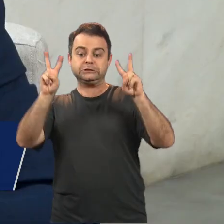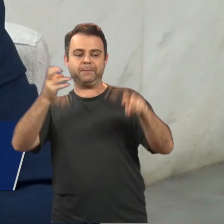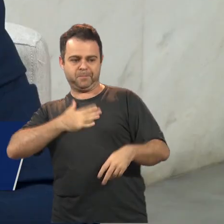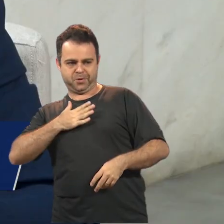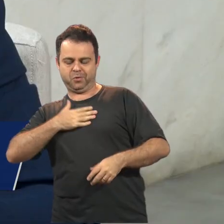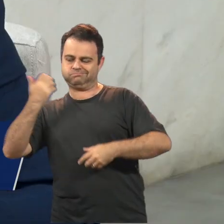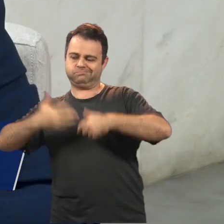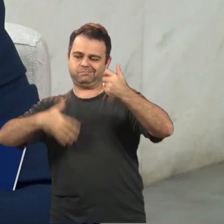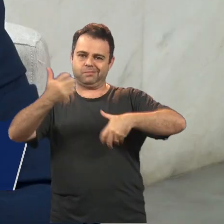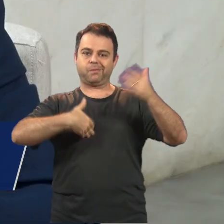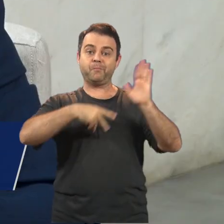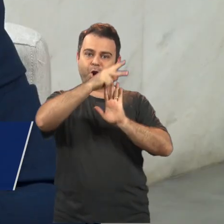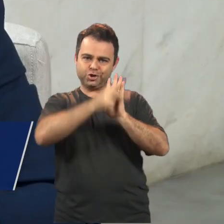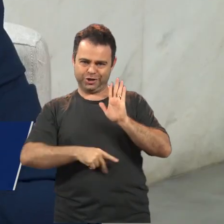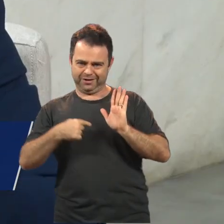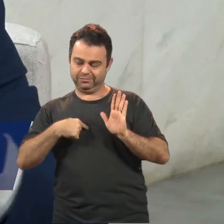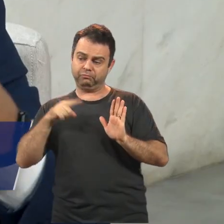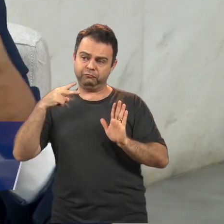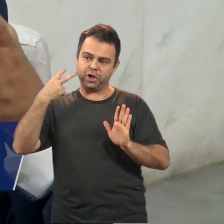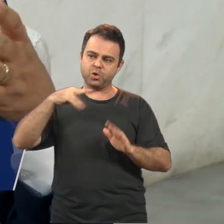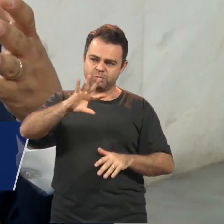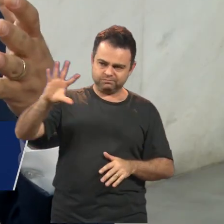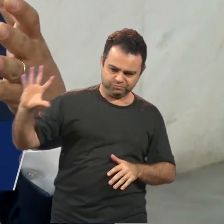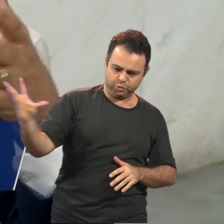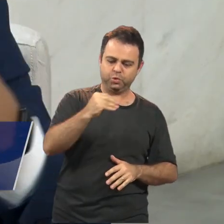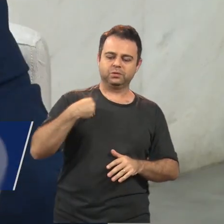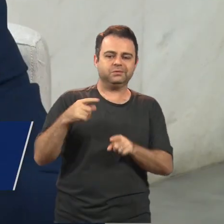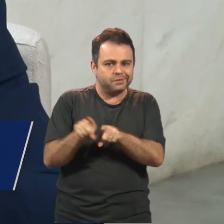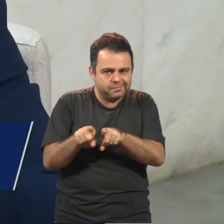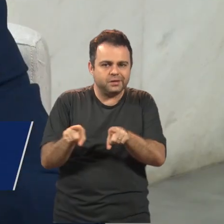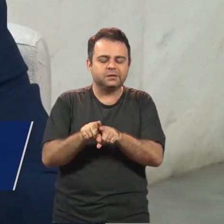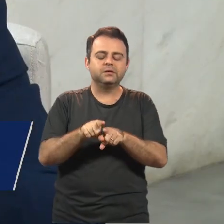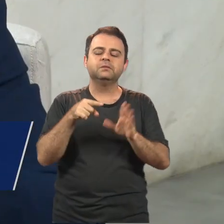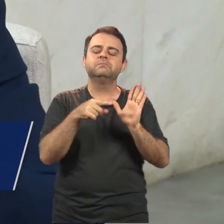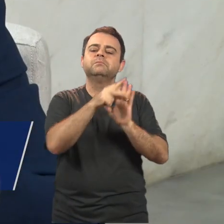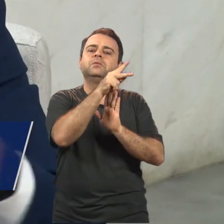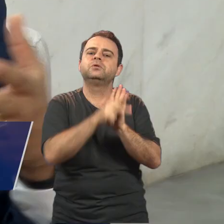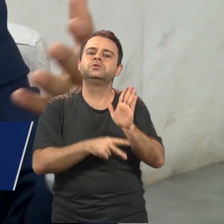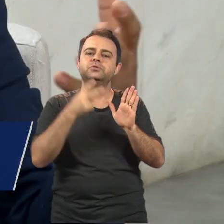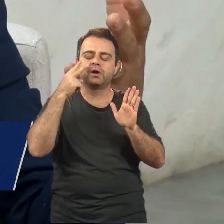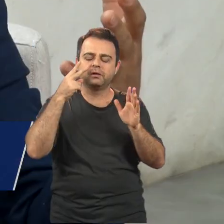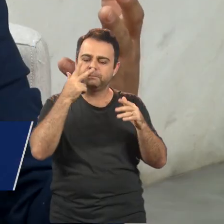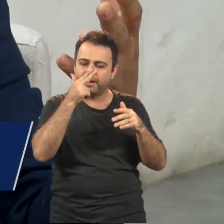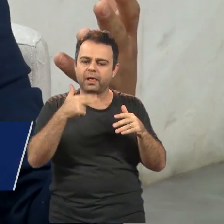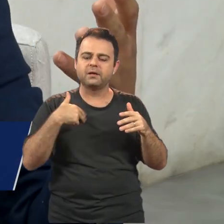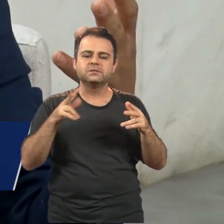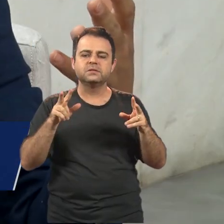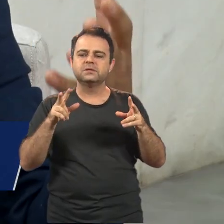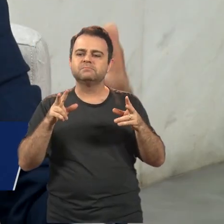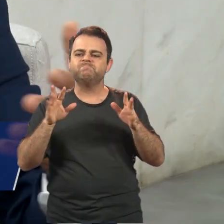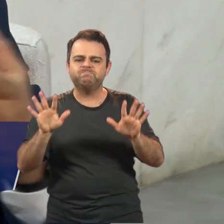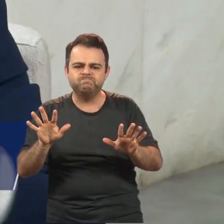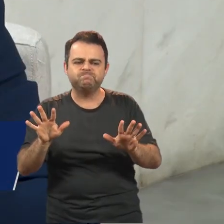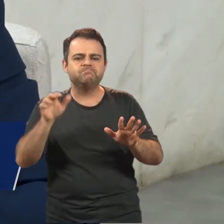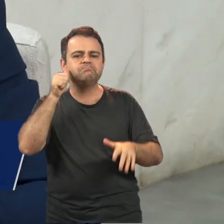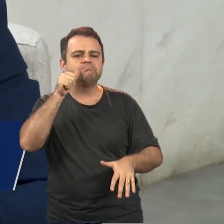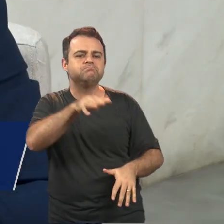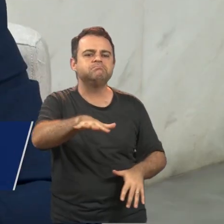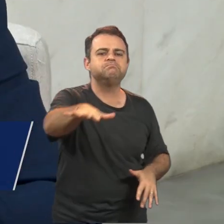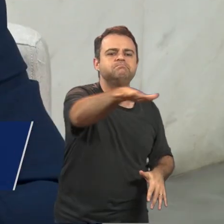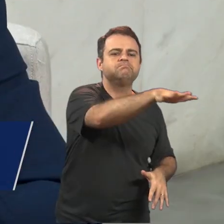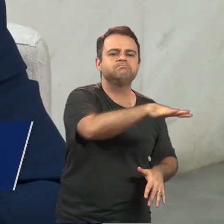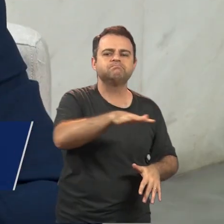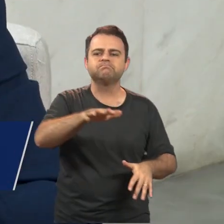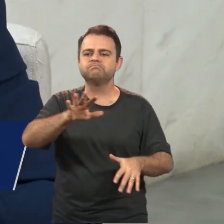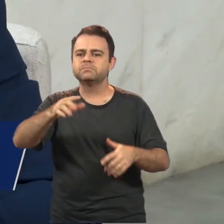nesse projeto que traz esse olhar, eu digo que um olhar mais abrangente dessa realidade